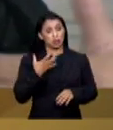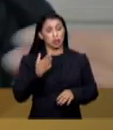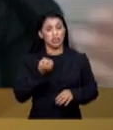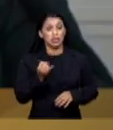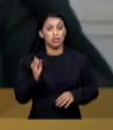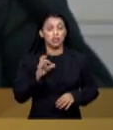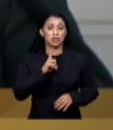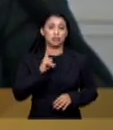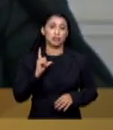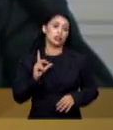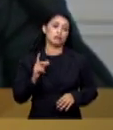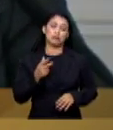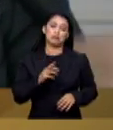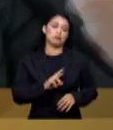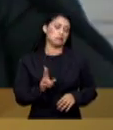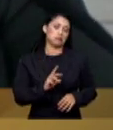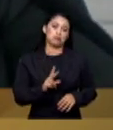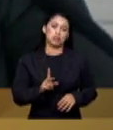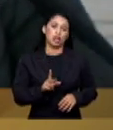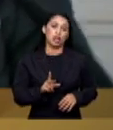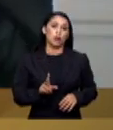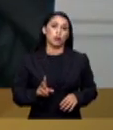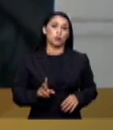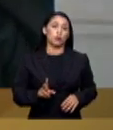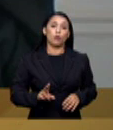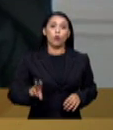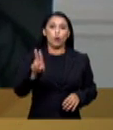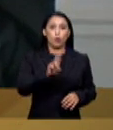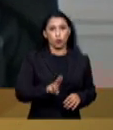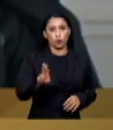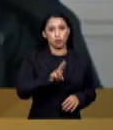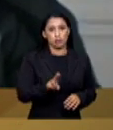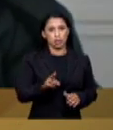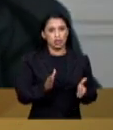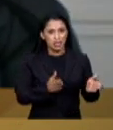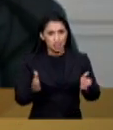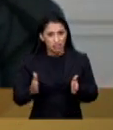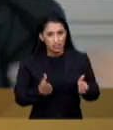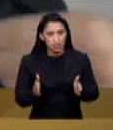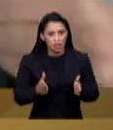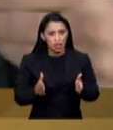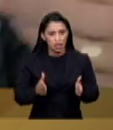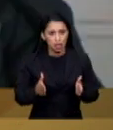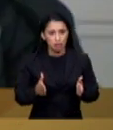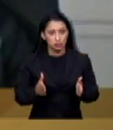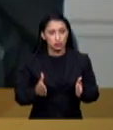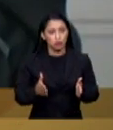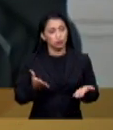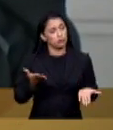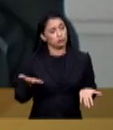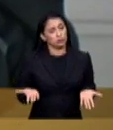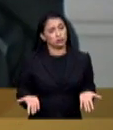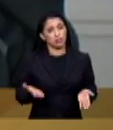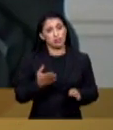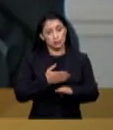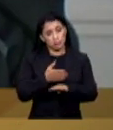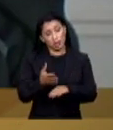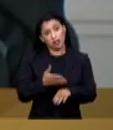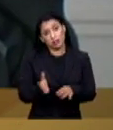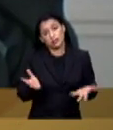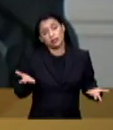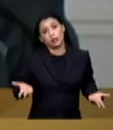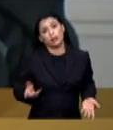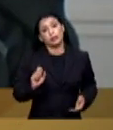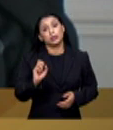parte não se utiliza, se o requerente não se utiliza desse acesso célere, não pode,